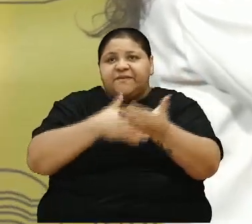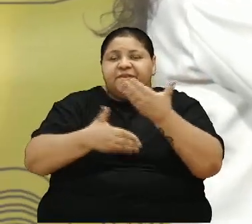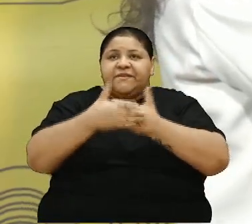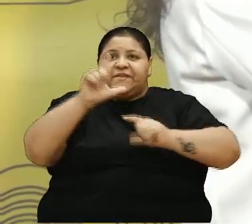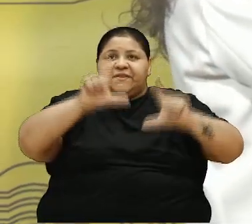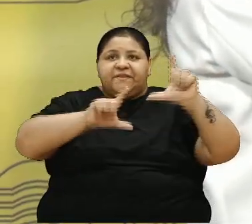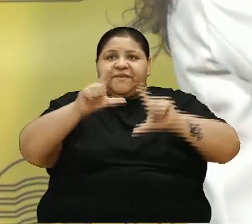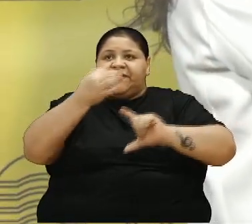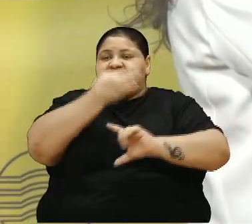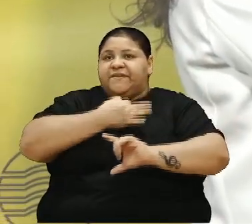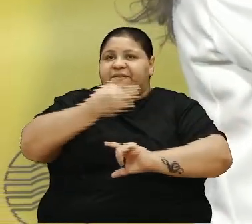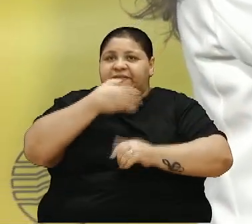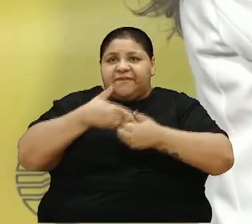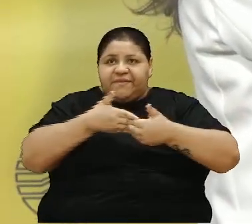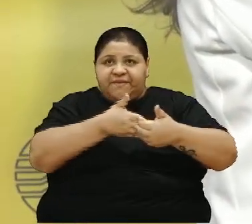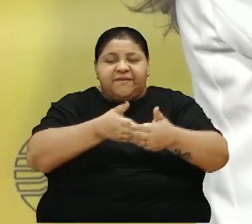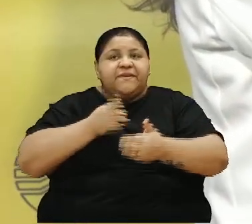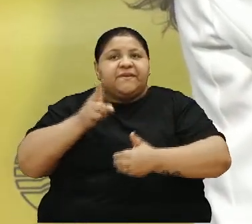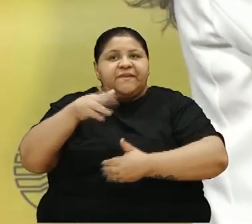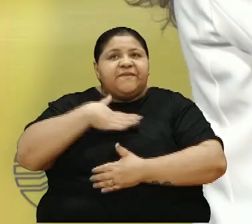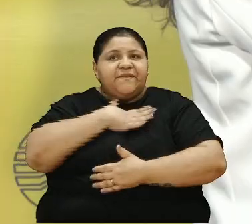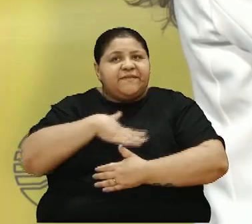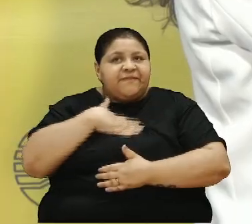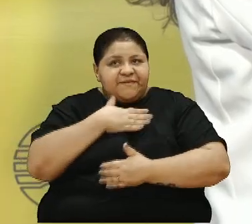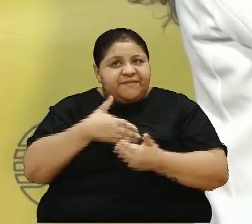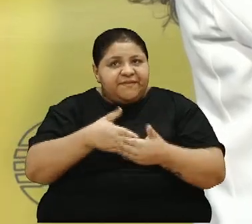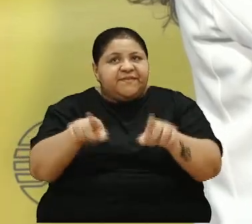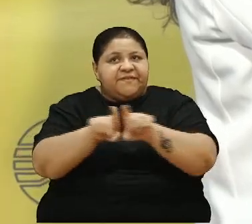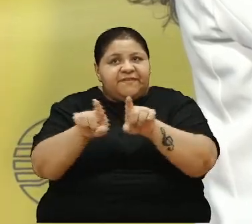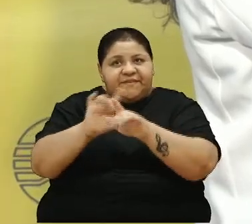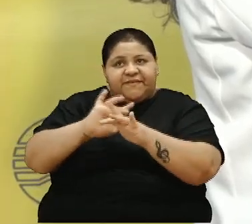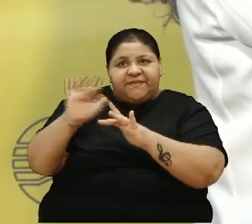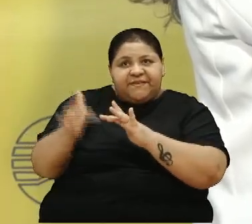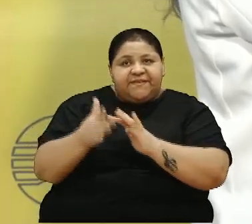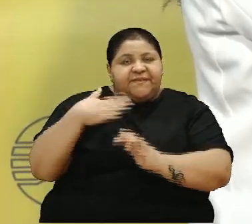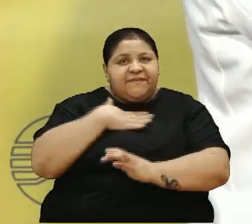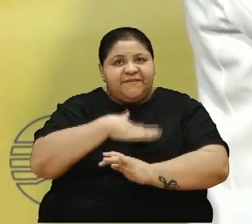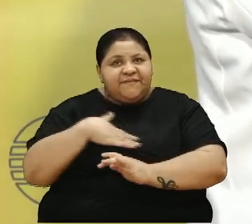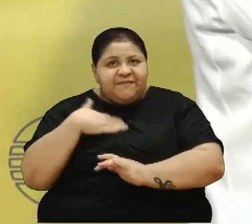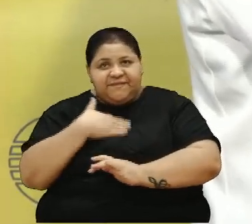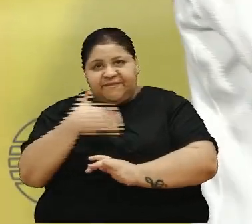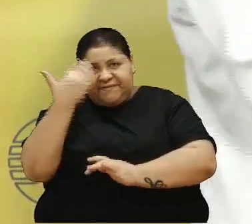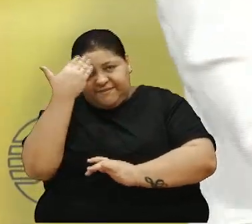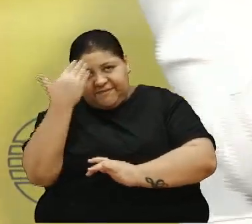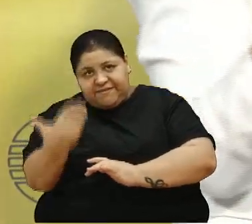Câmara. Quem nos acompanha de casa é sempre um prazer. Nos acompanhe também nas redes sociais, foi um prazer. Obrigada, vereador. Então, esse